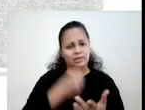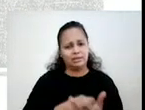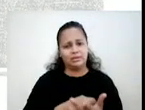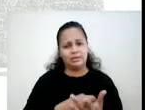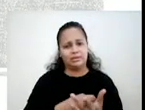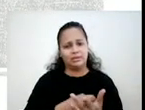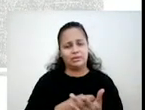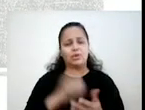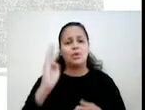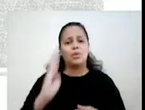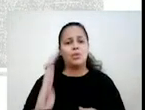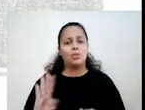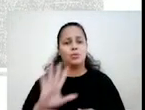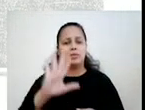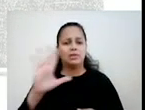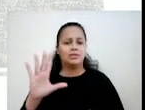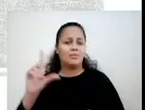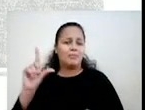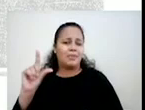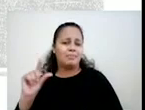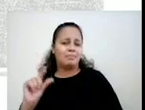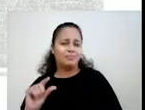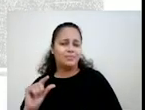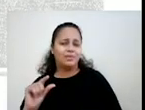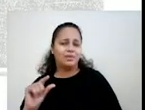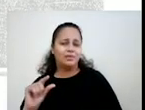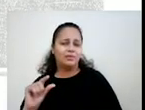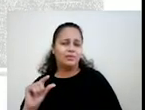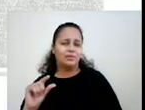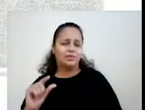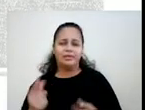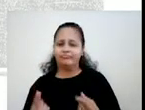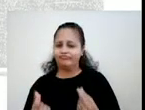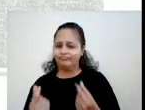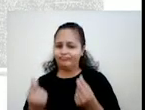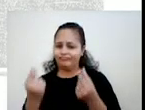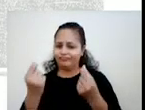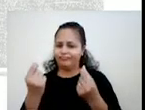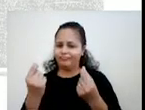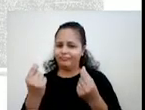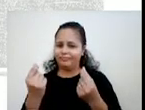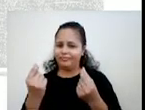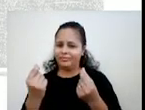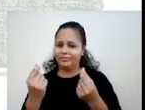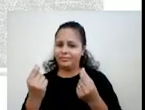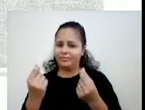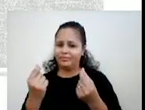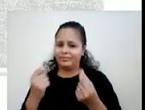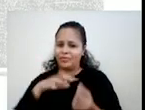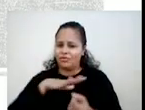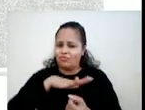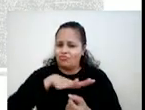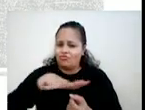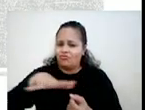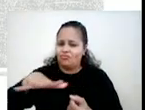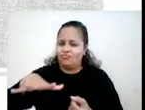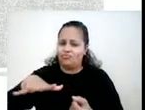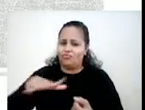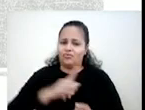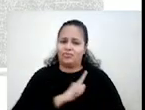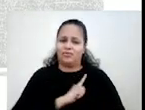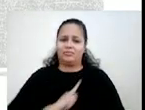vimos que no Brasil uma minoria, que economicamente era mais poderosa, tomou conta do